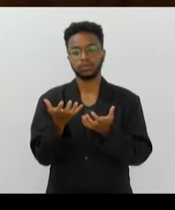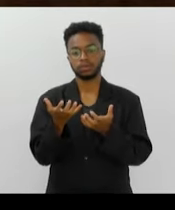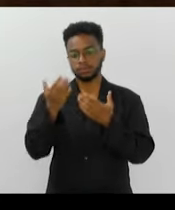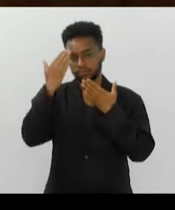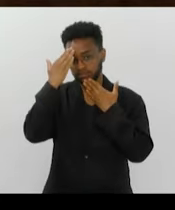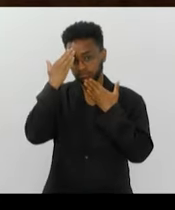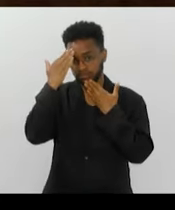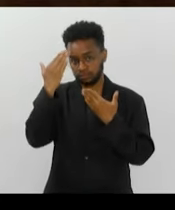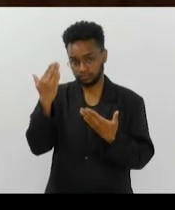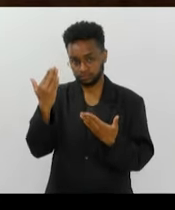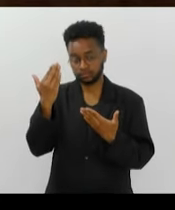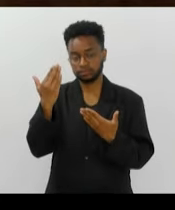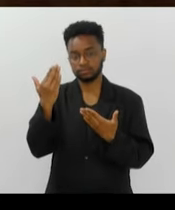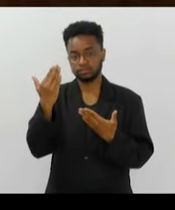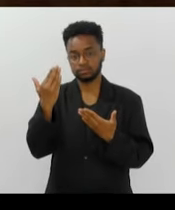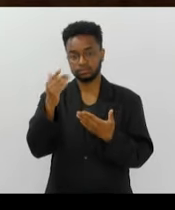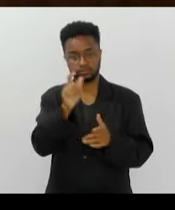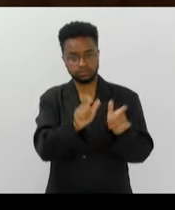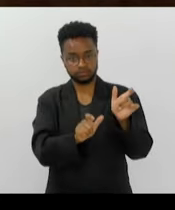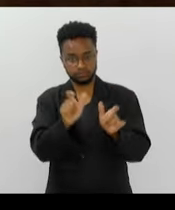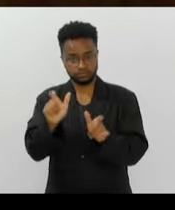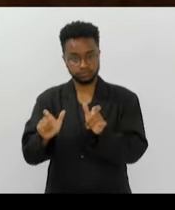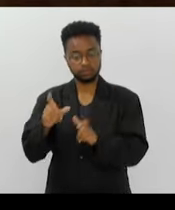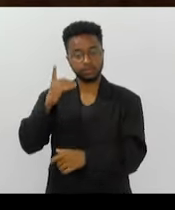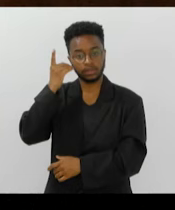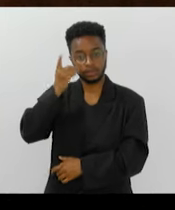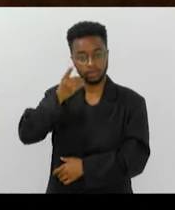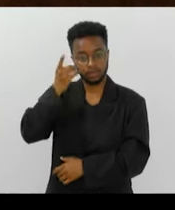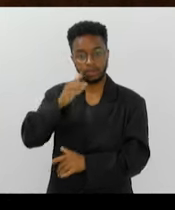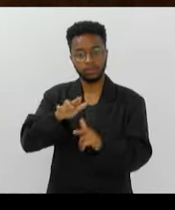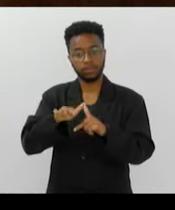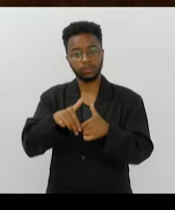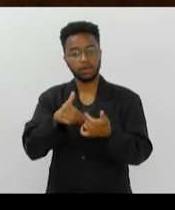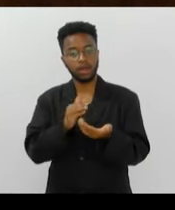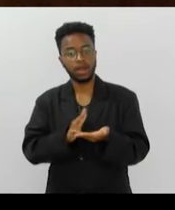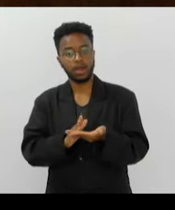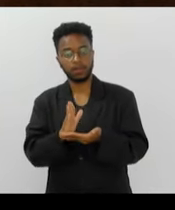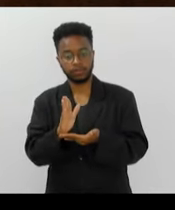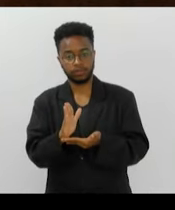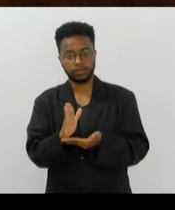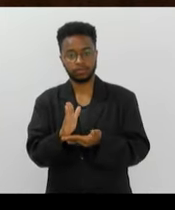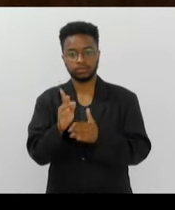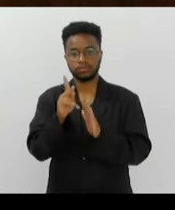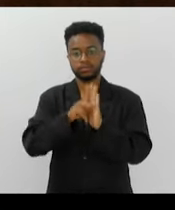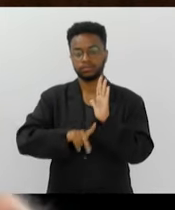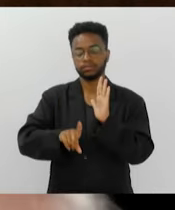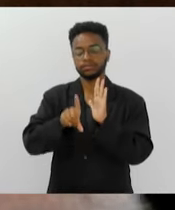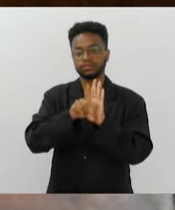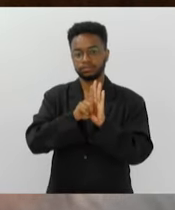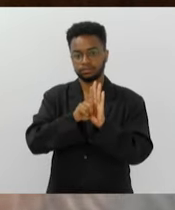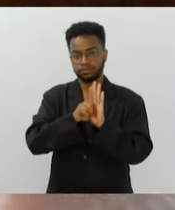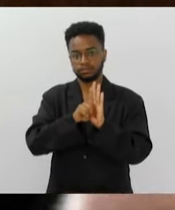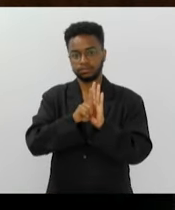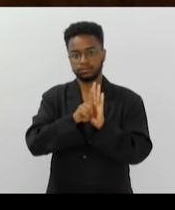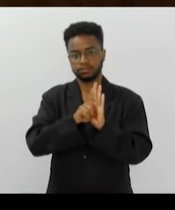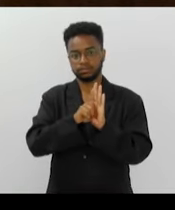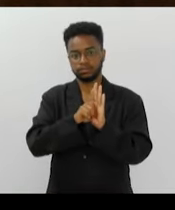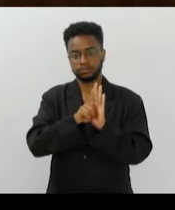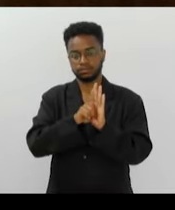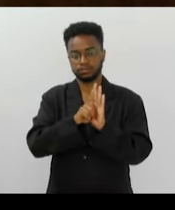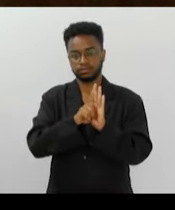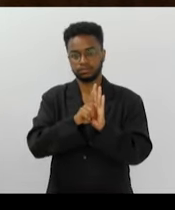agradecer aos nobres colegas parlamentares pela aprovação desse projeto de lei